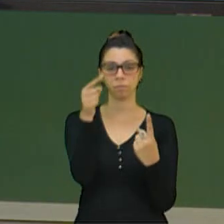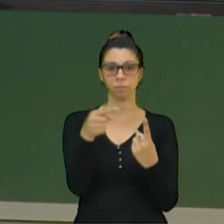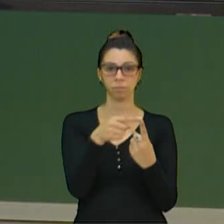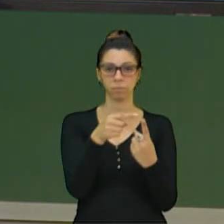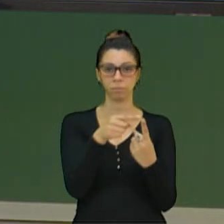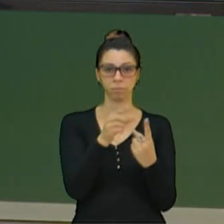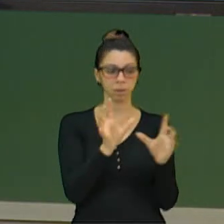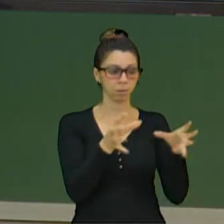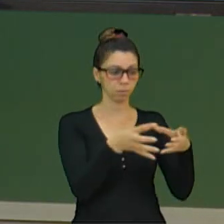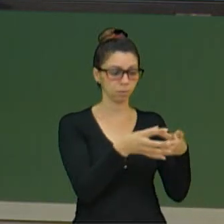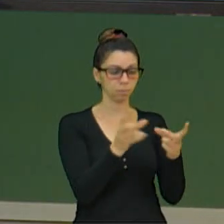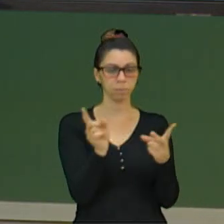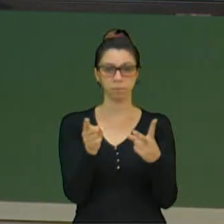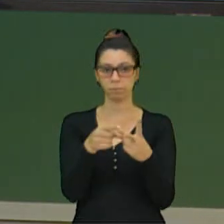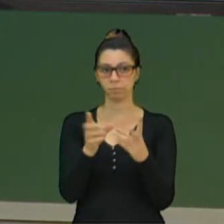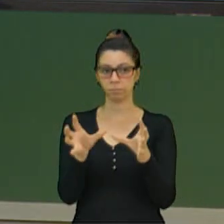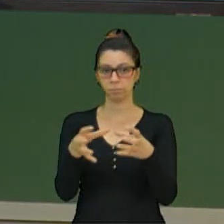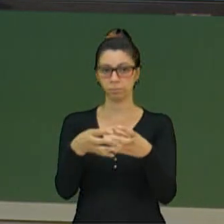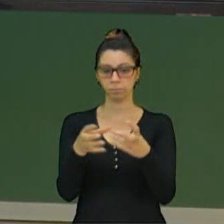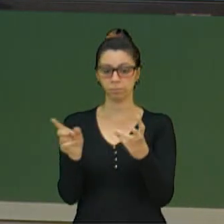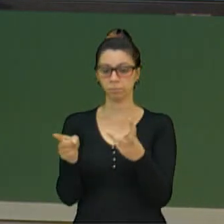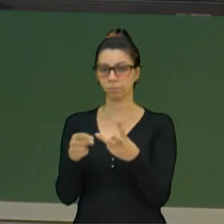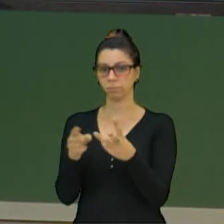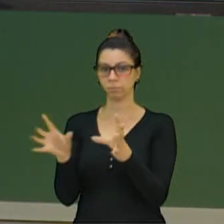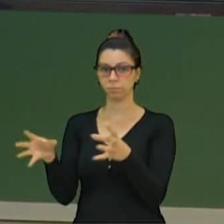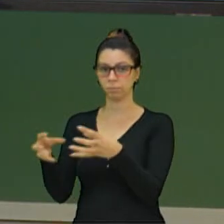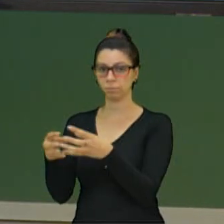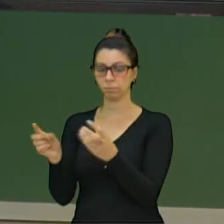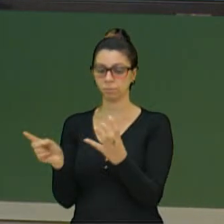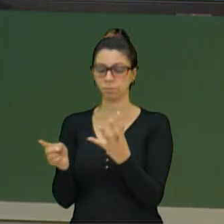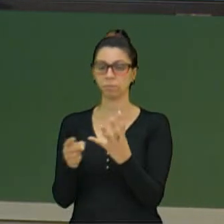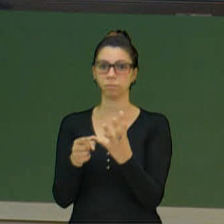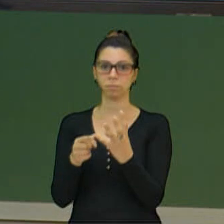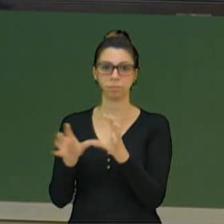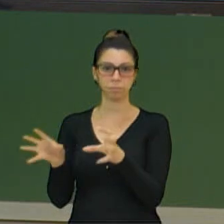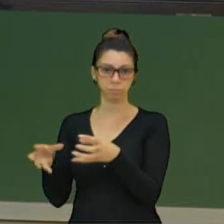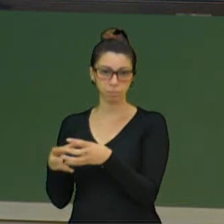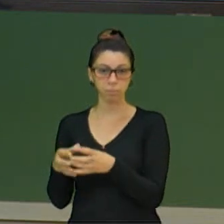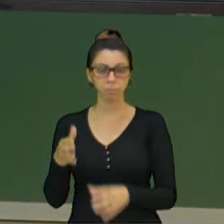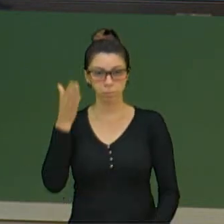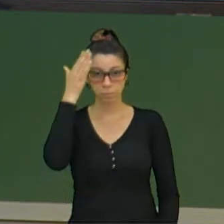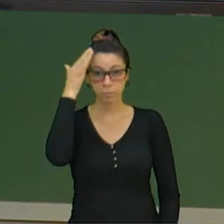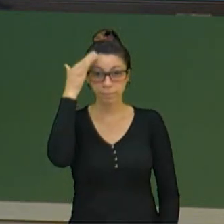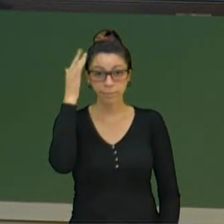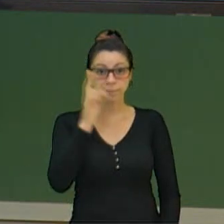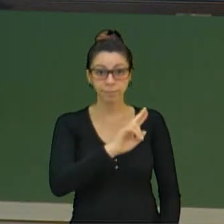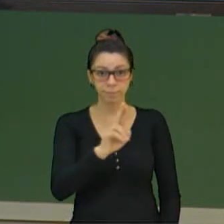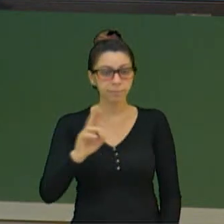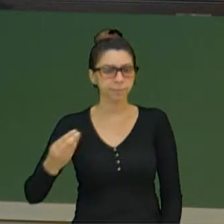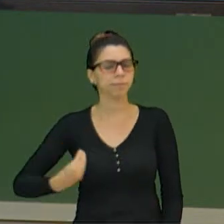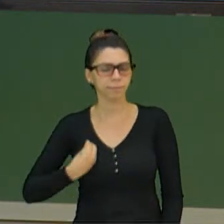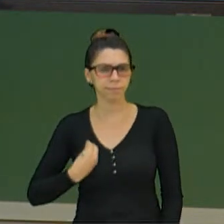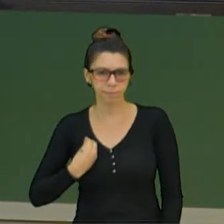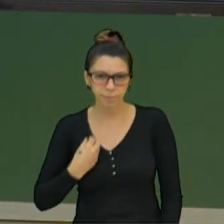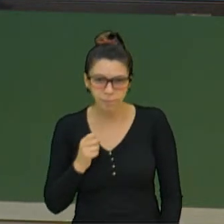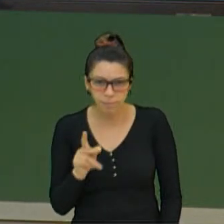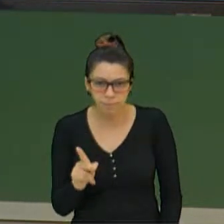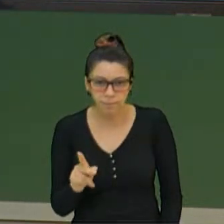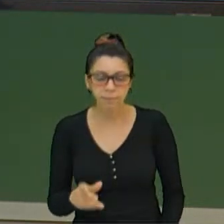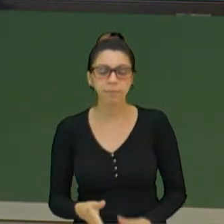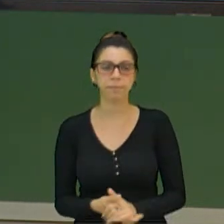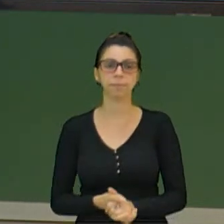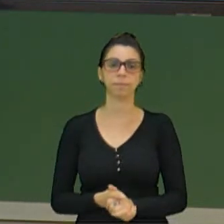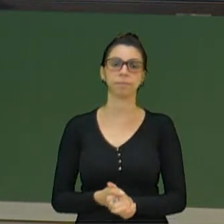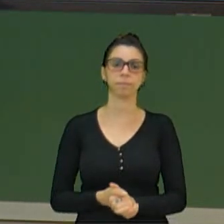ginkgófita, coniferófita e gnetophyta. São muitos nomes, eu sei, mas é para você saber que existe, ok? Se